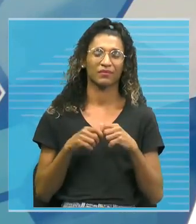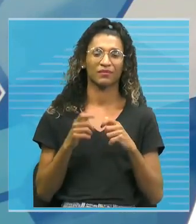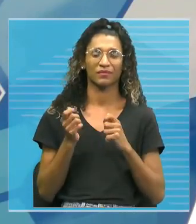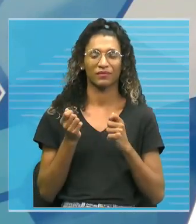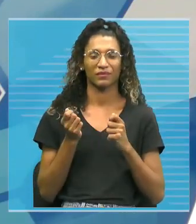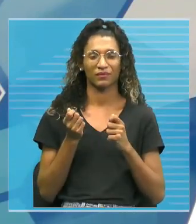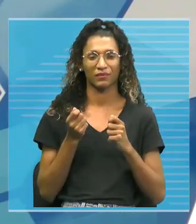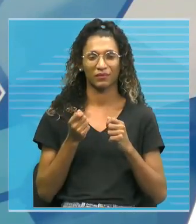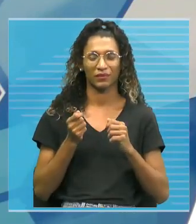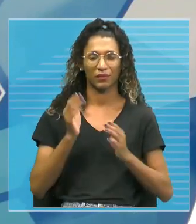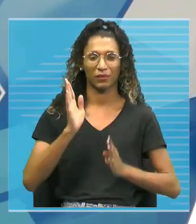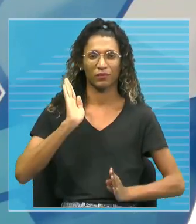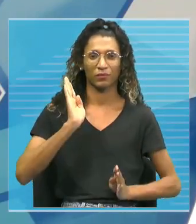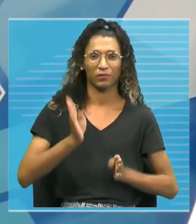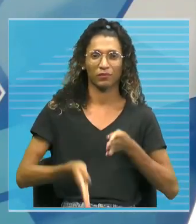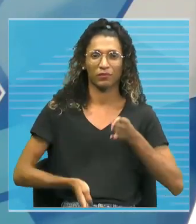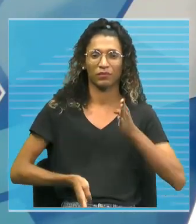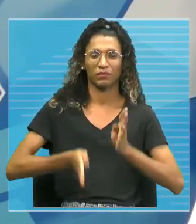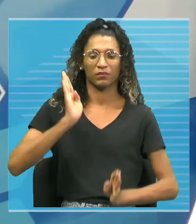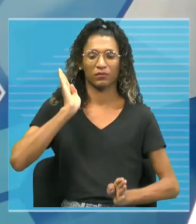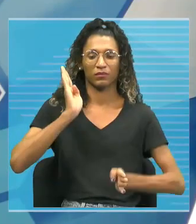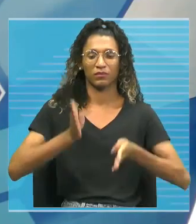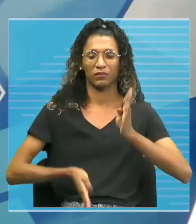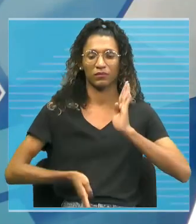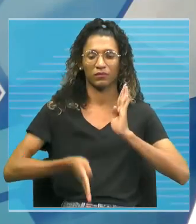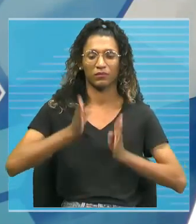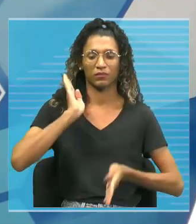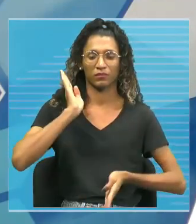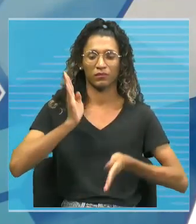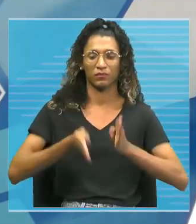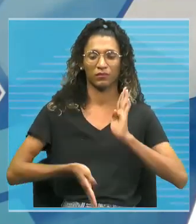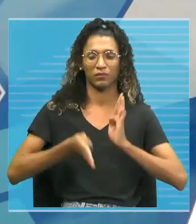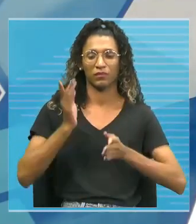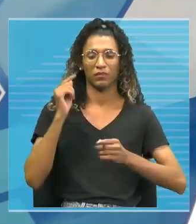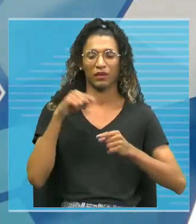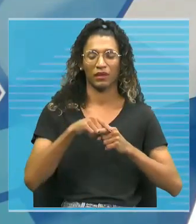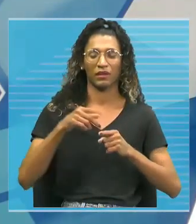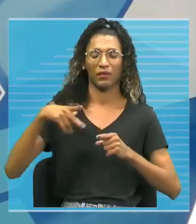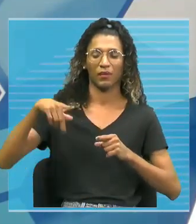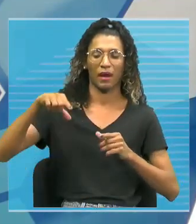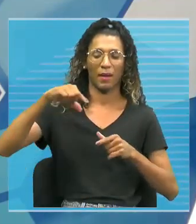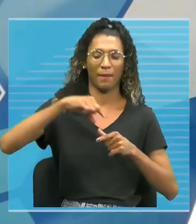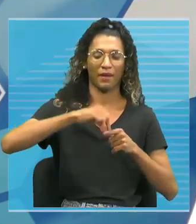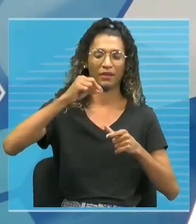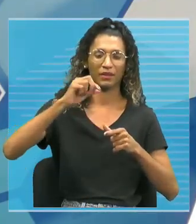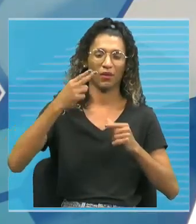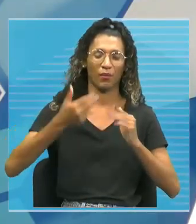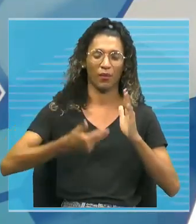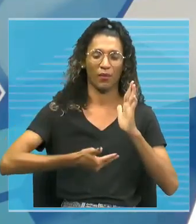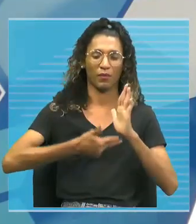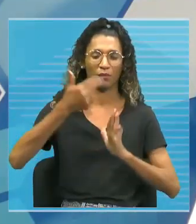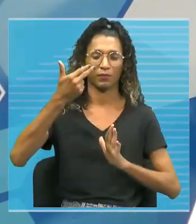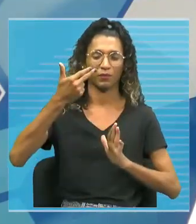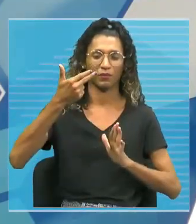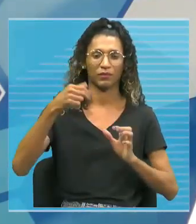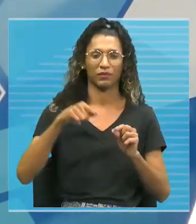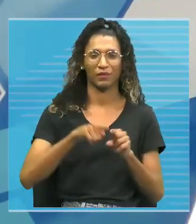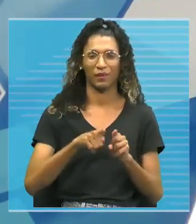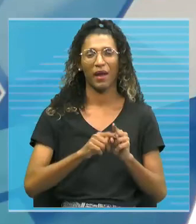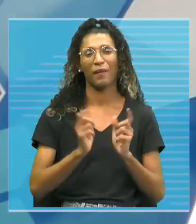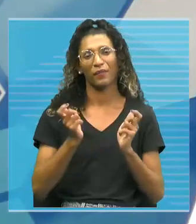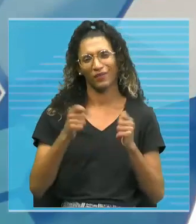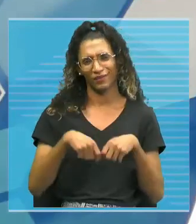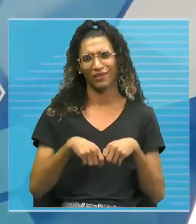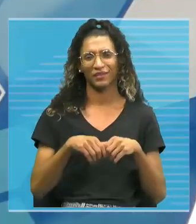robô, contendo uma pinça, contendo um bisturi, contendo um afastador,